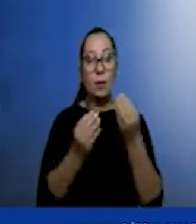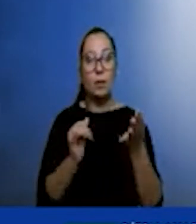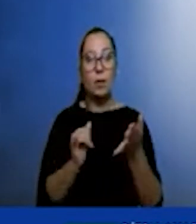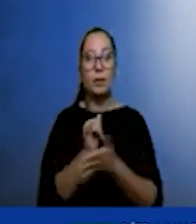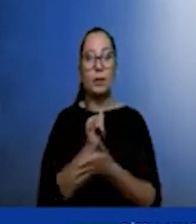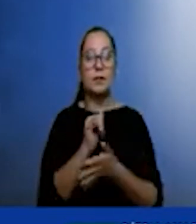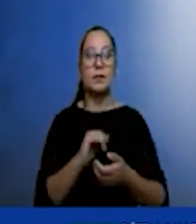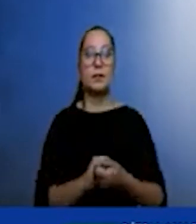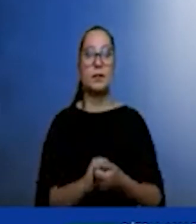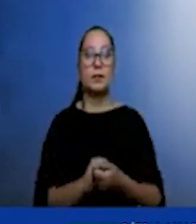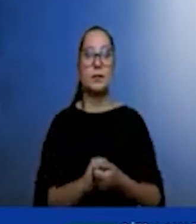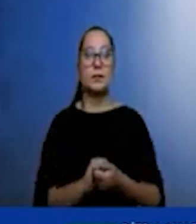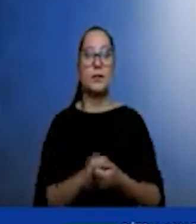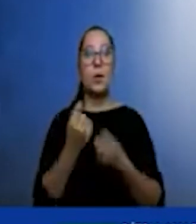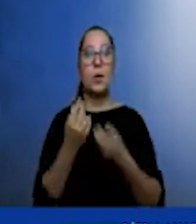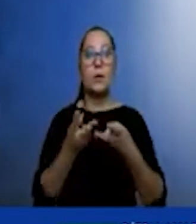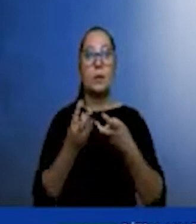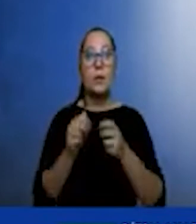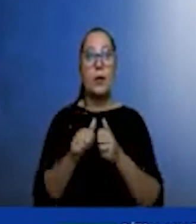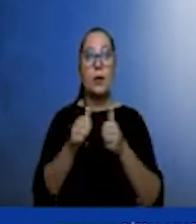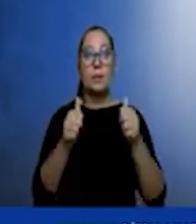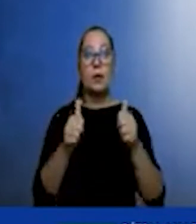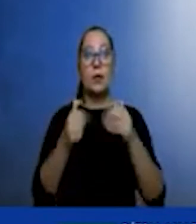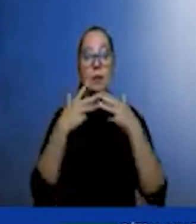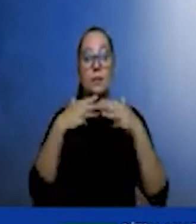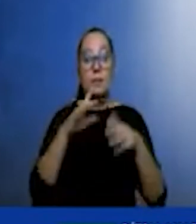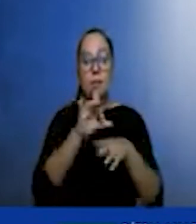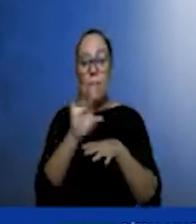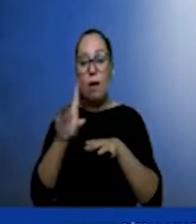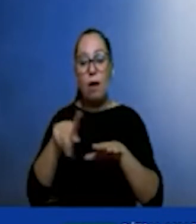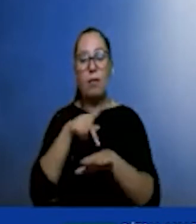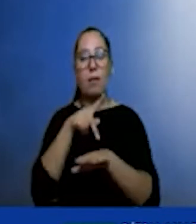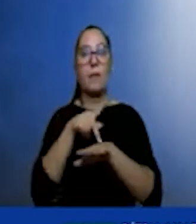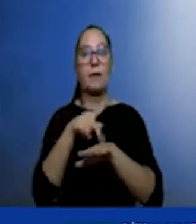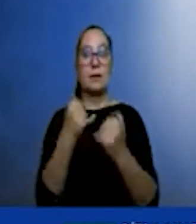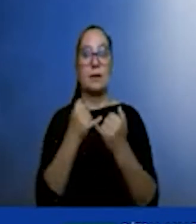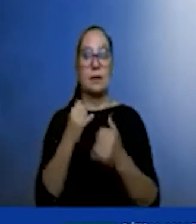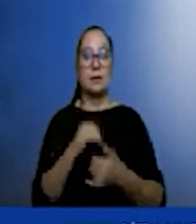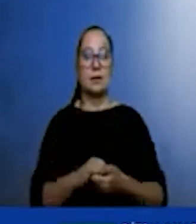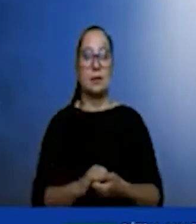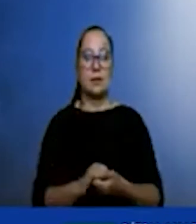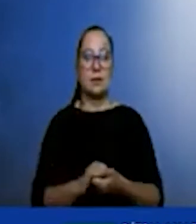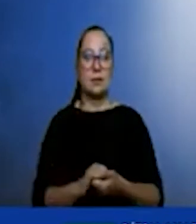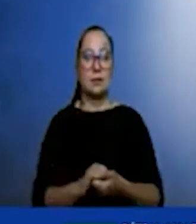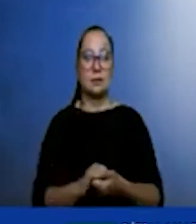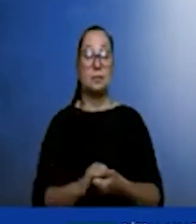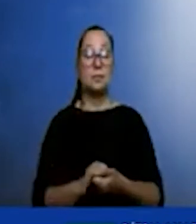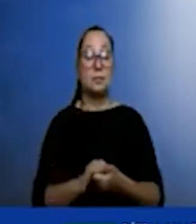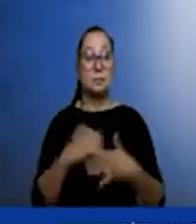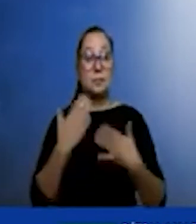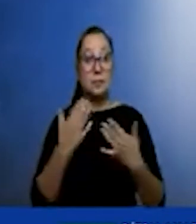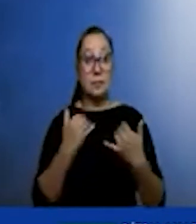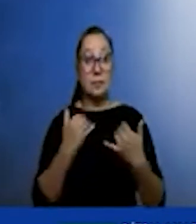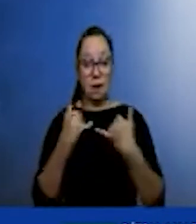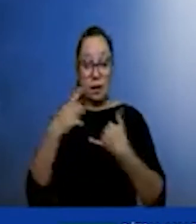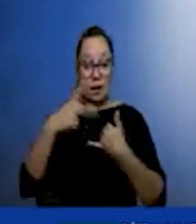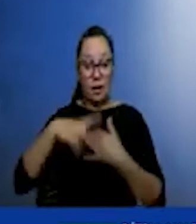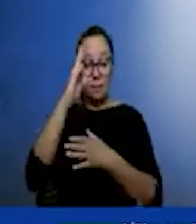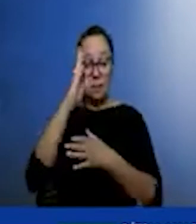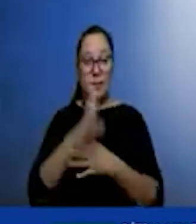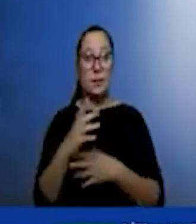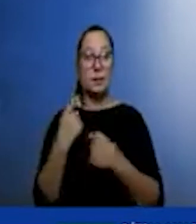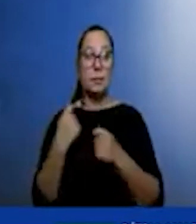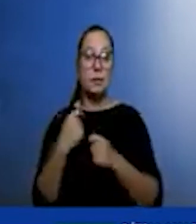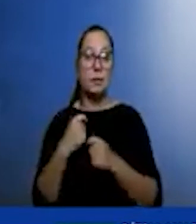é que você explora melhor as vocações naturais de cada país. Então, por exemplo, eventualmente a jornada de eletrificação do Brasil deveria, na